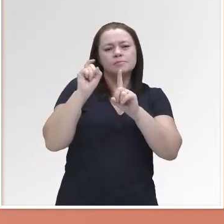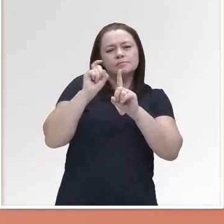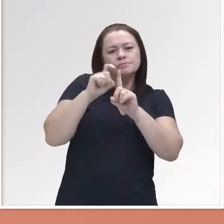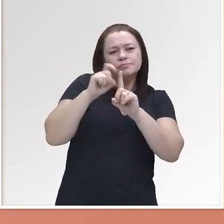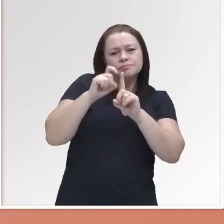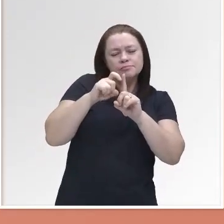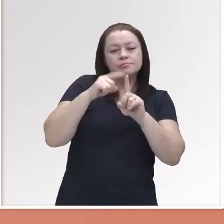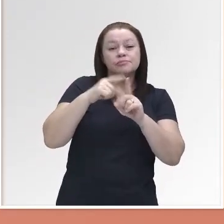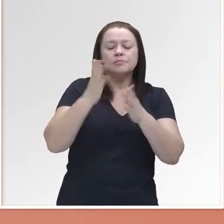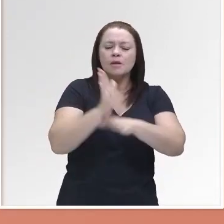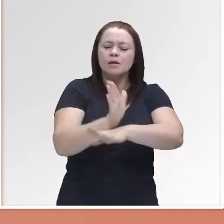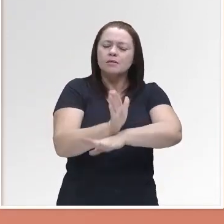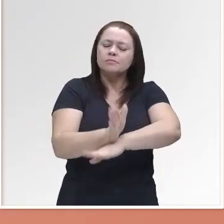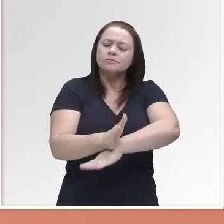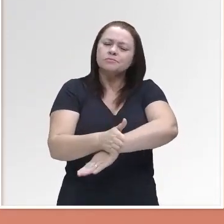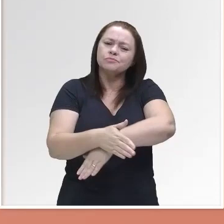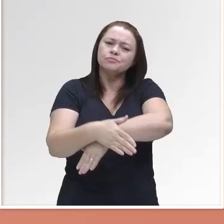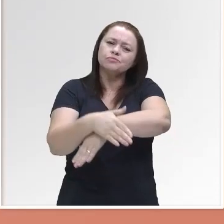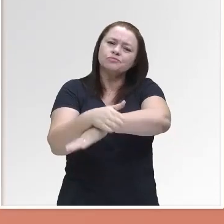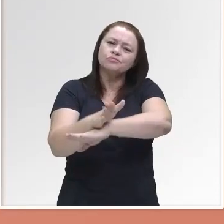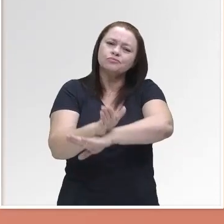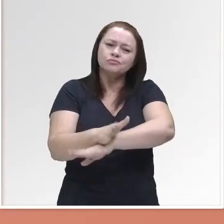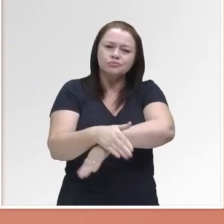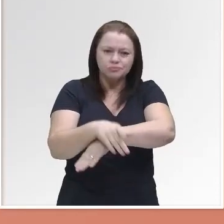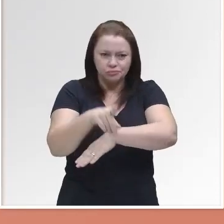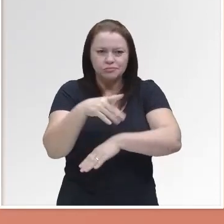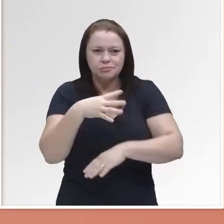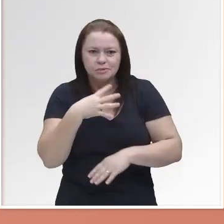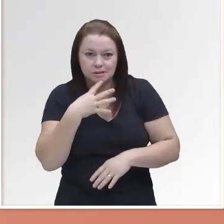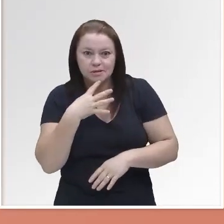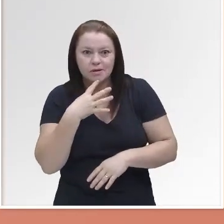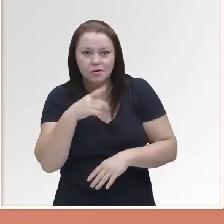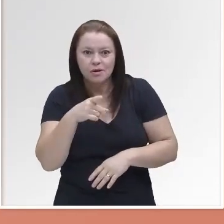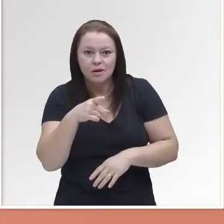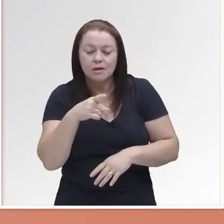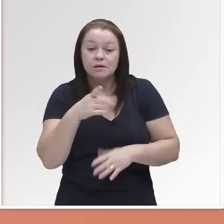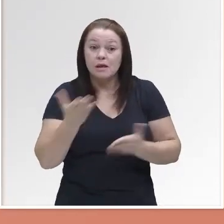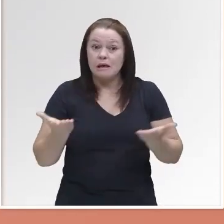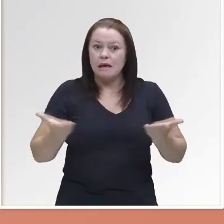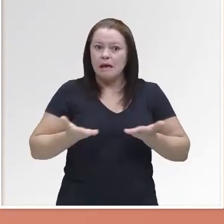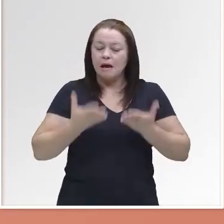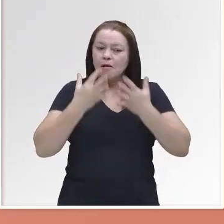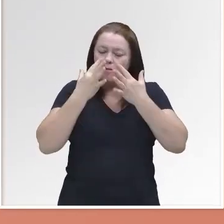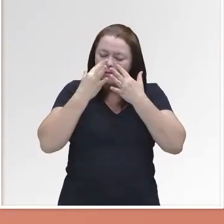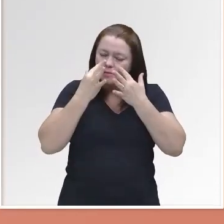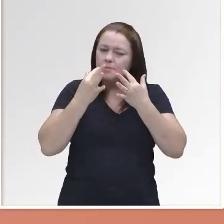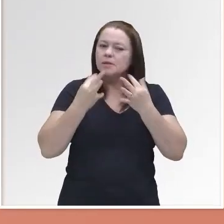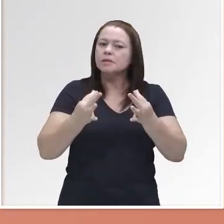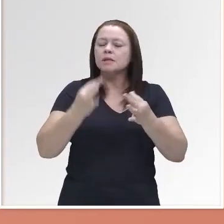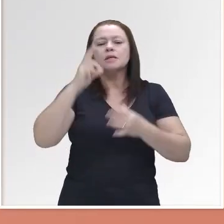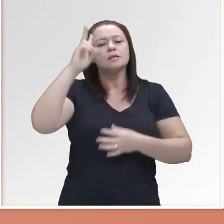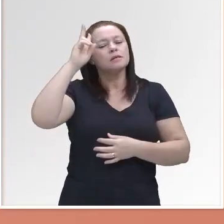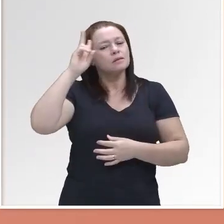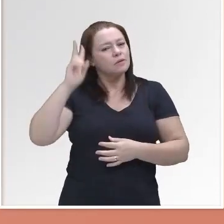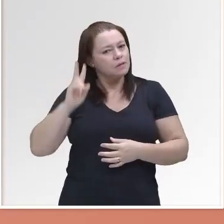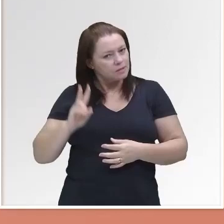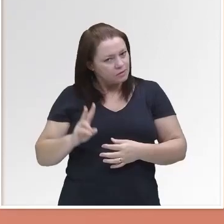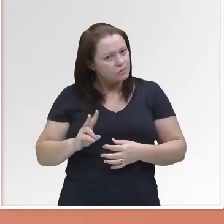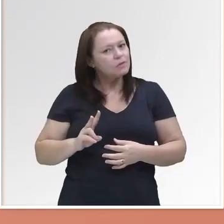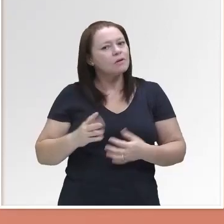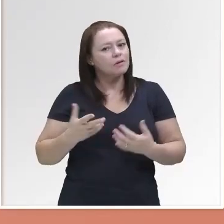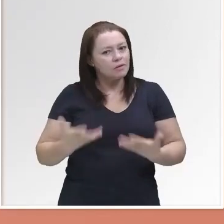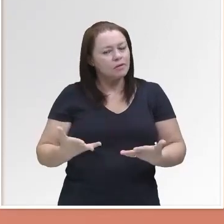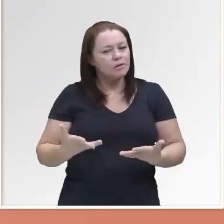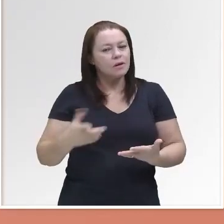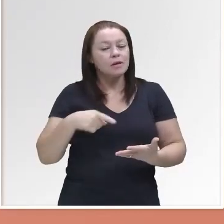Pequena Sereia. Você já ouviu falar? Você vai prestar bem atenção nesta história. O